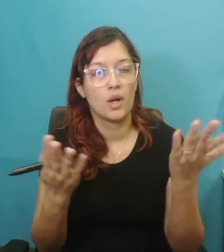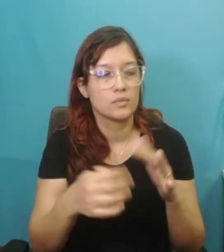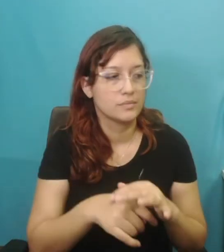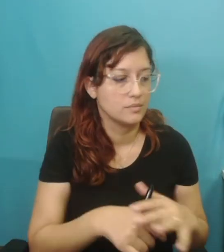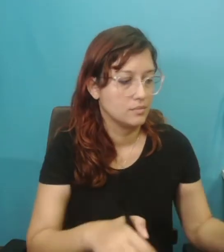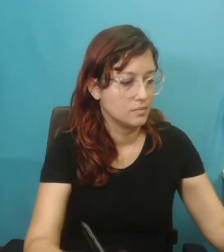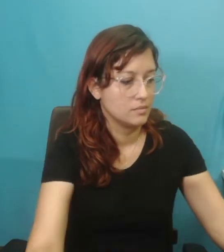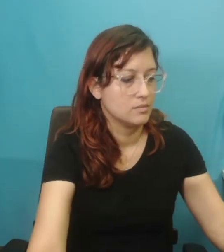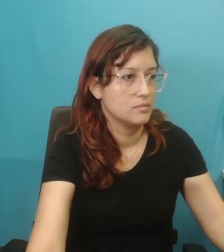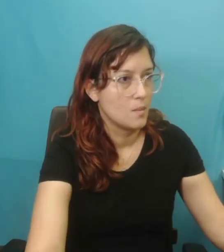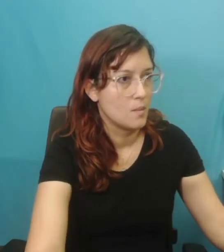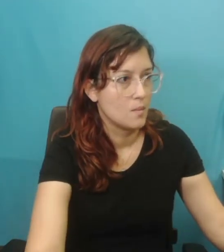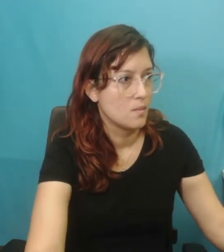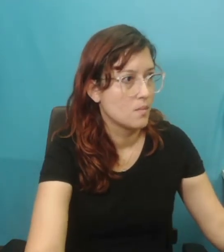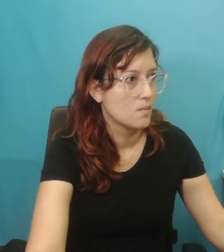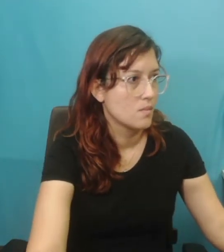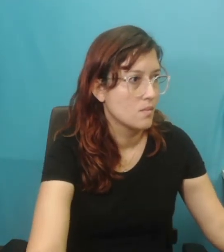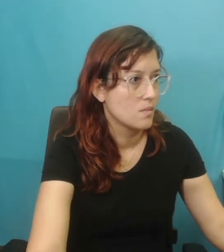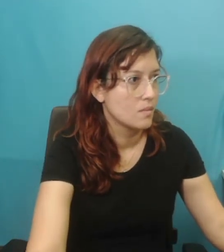Então, agora vamos tirar a raiz.